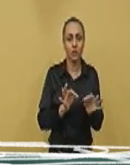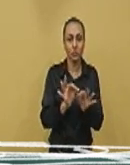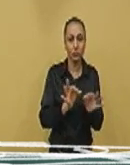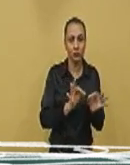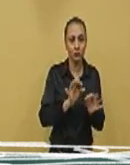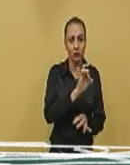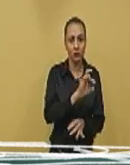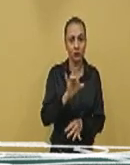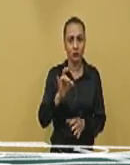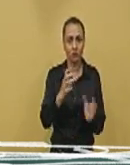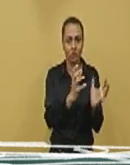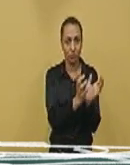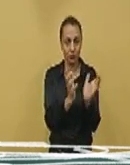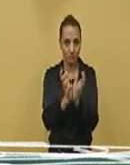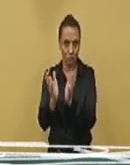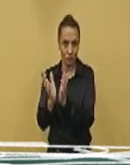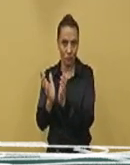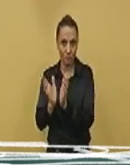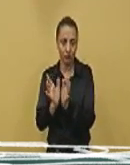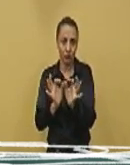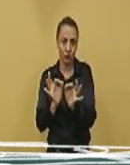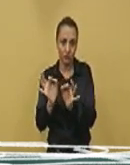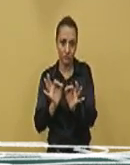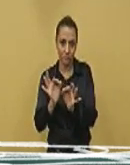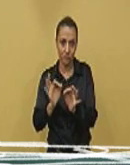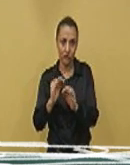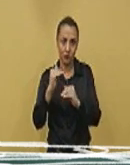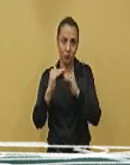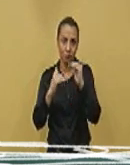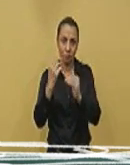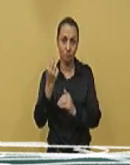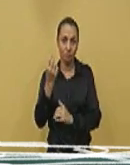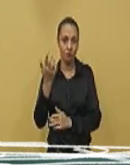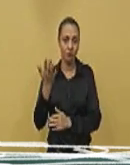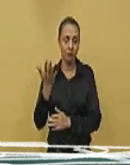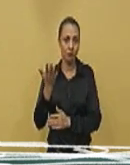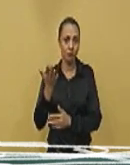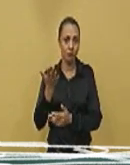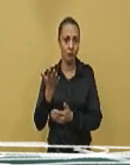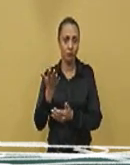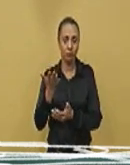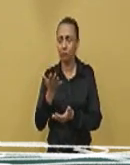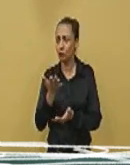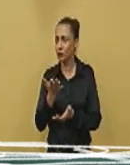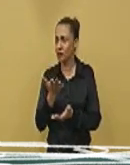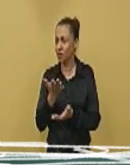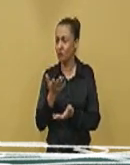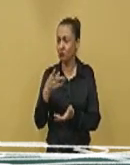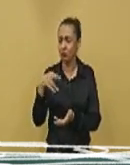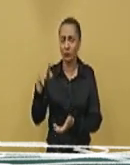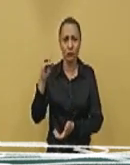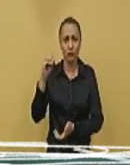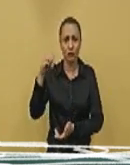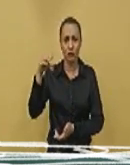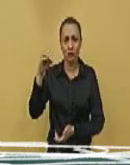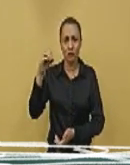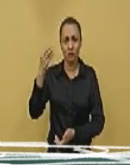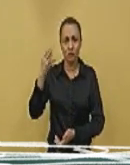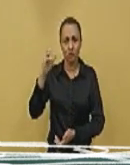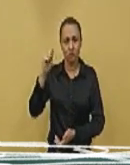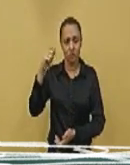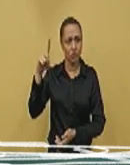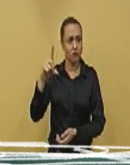análise dos processos de progressão e promoção. Recentemente, um professor sentiu-se prejudicado na análise do seu